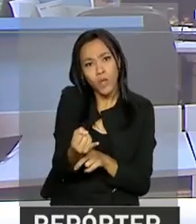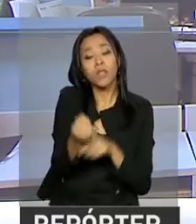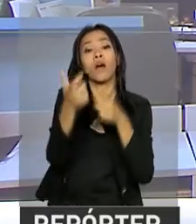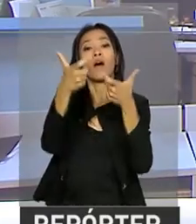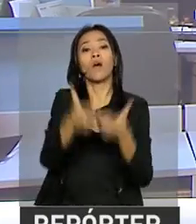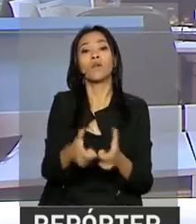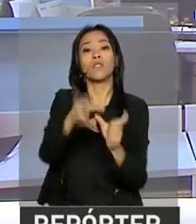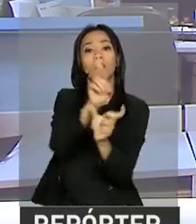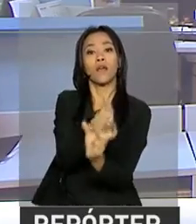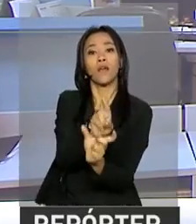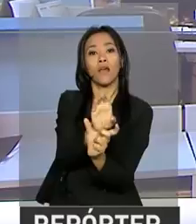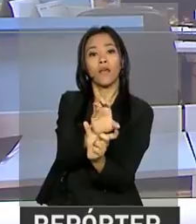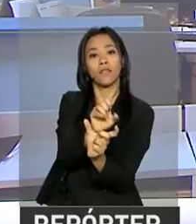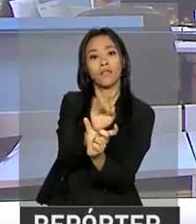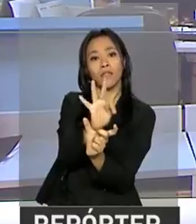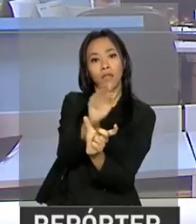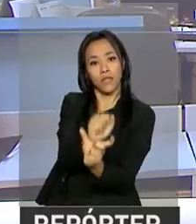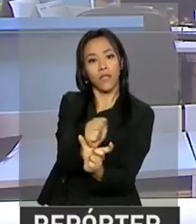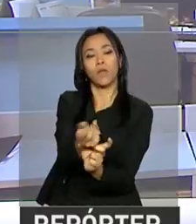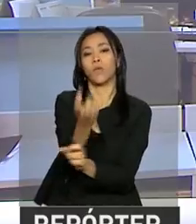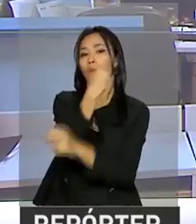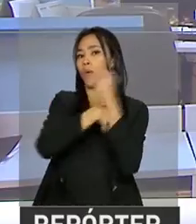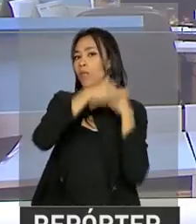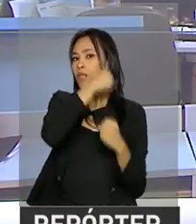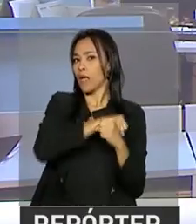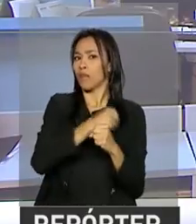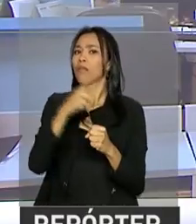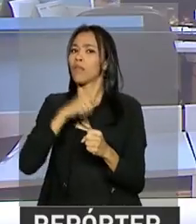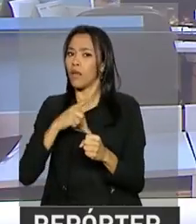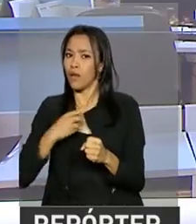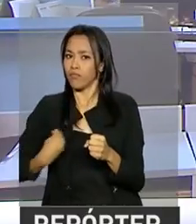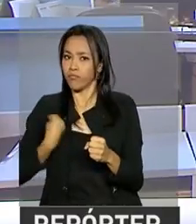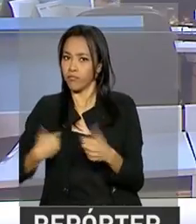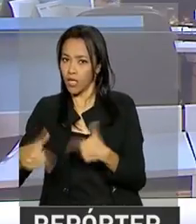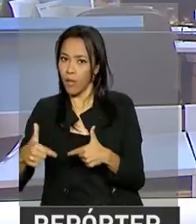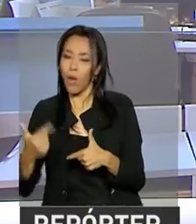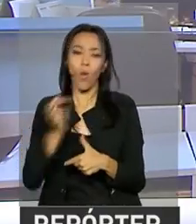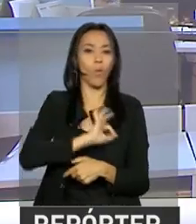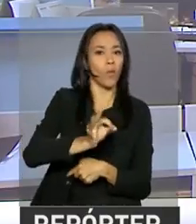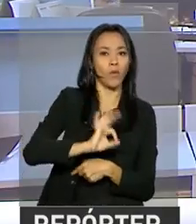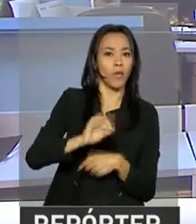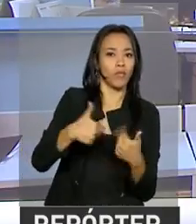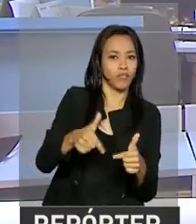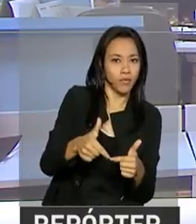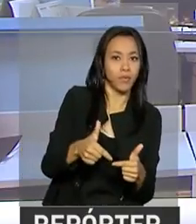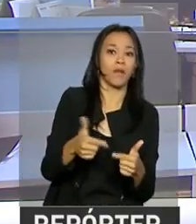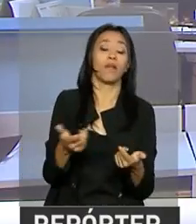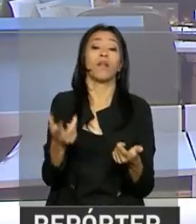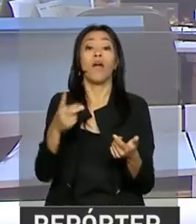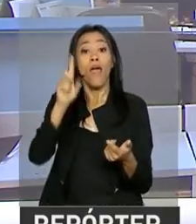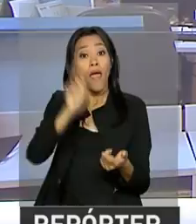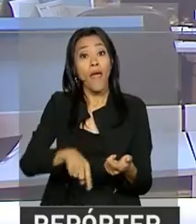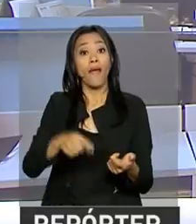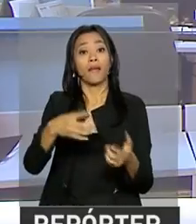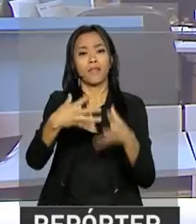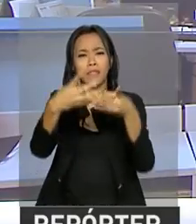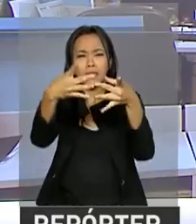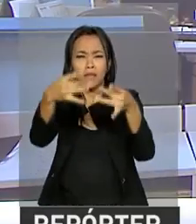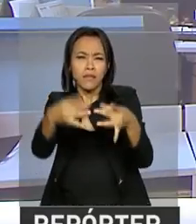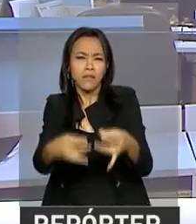no ano passado, com ou sem empregados. A RAIS é a fonte de informações mais completa